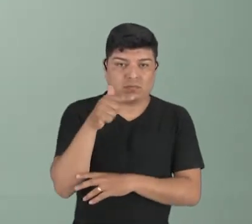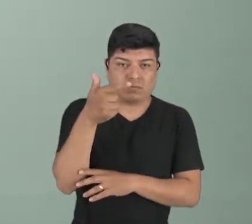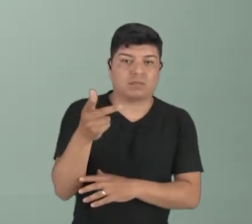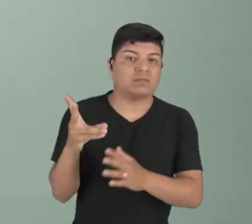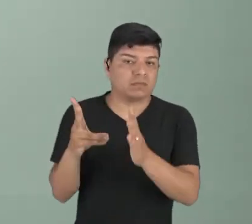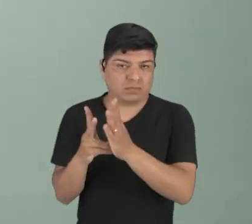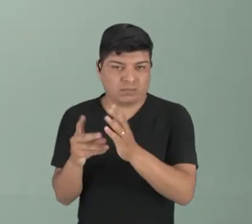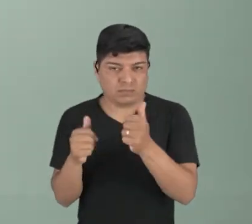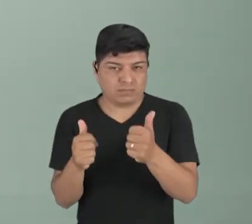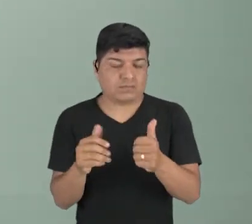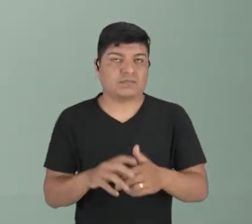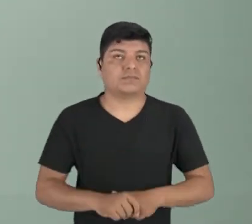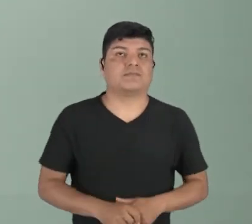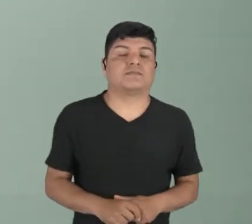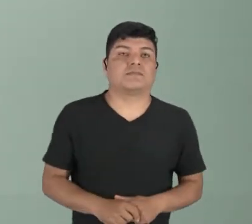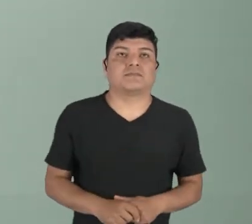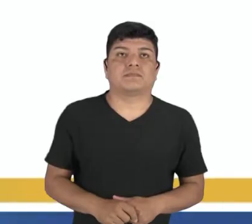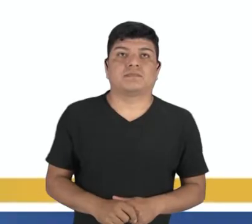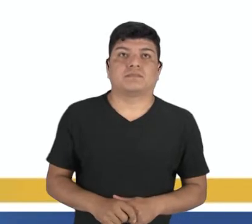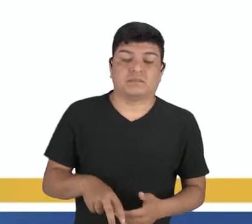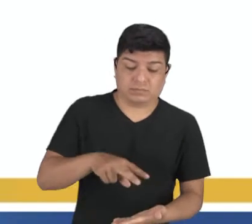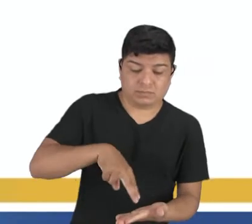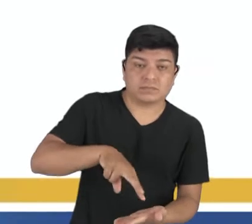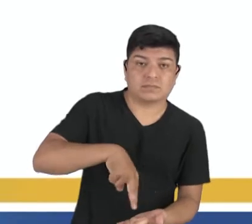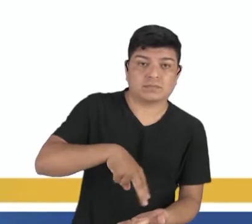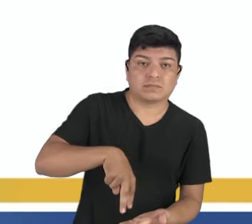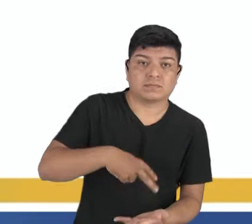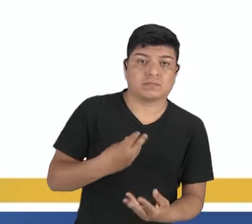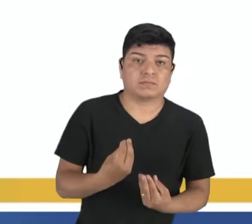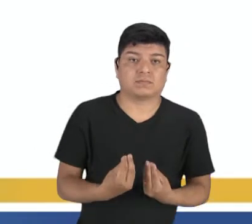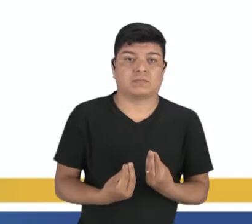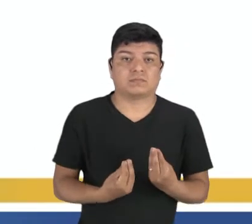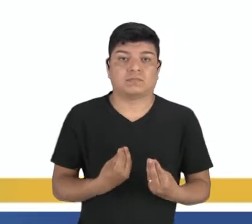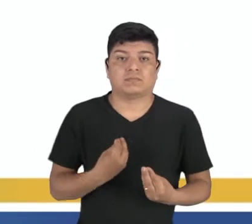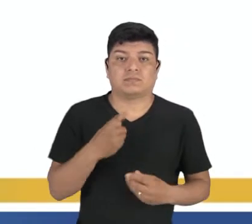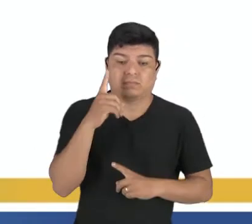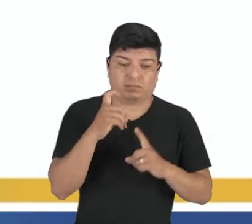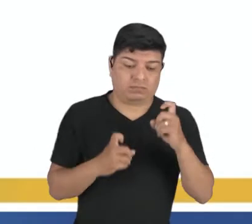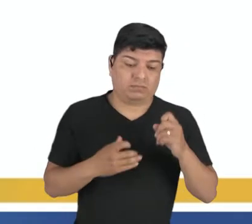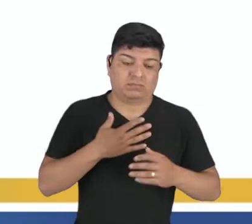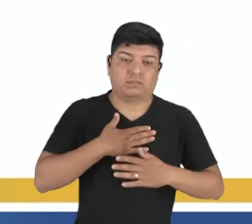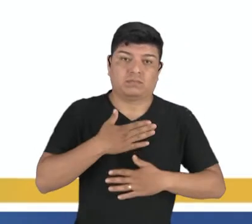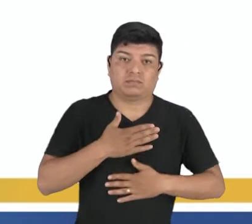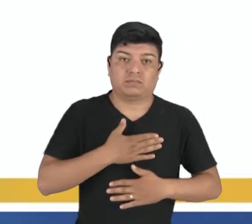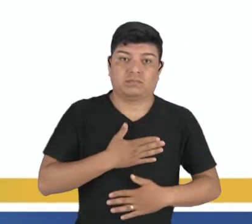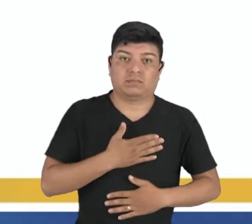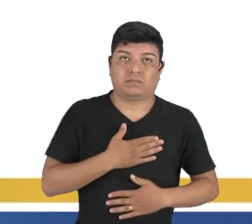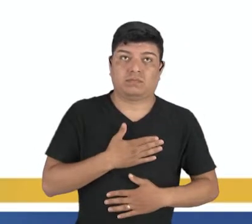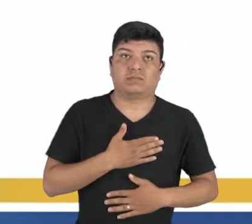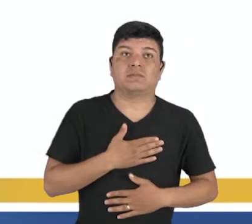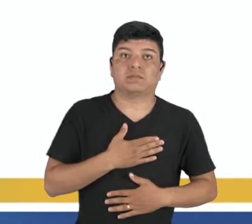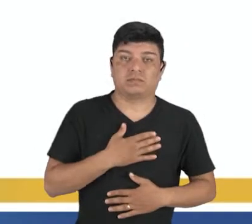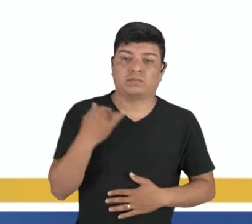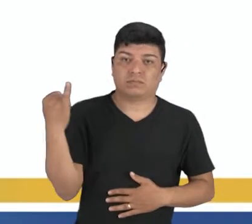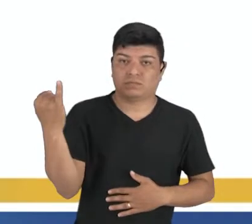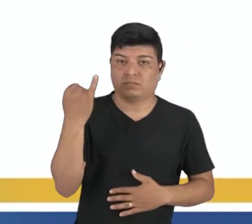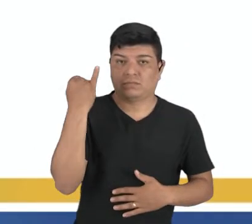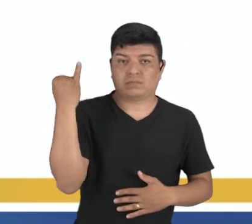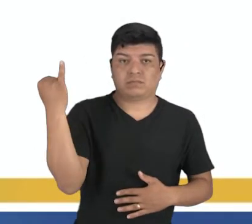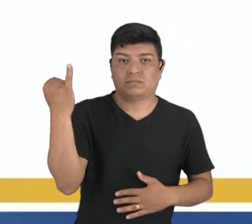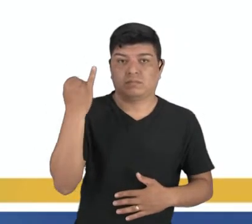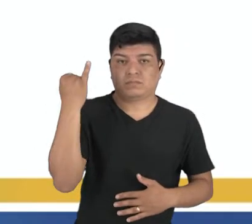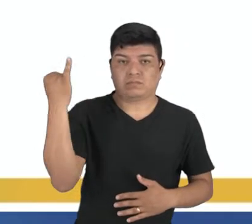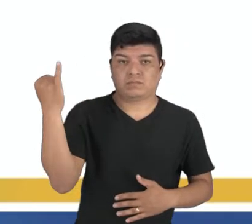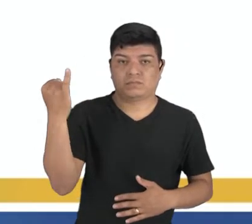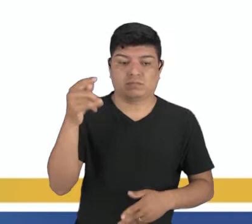para as indígenas, tá bom? As danças são formas de expressão corporal de extrema importância